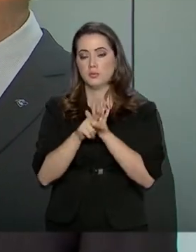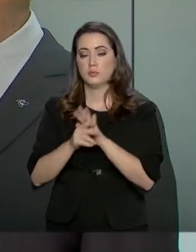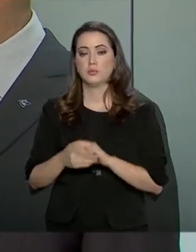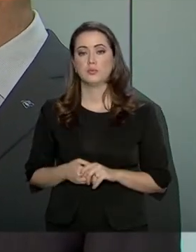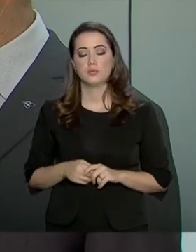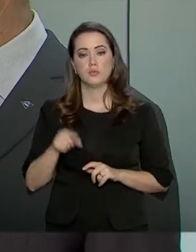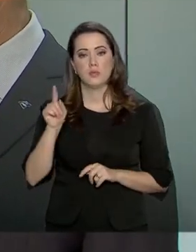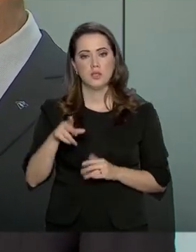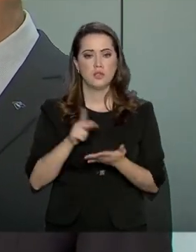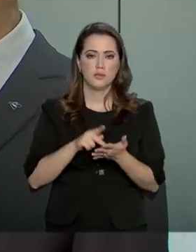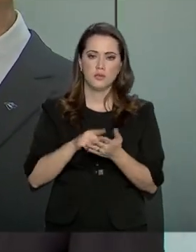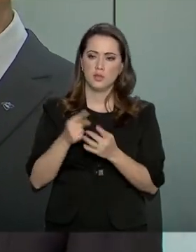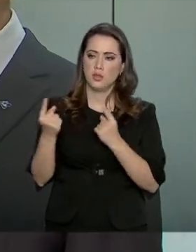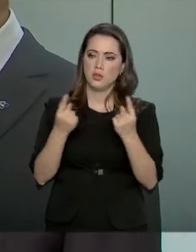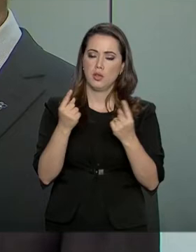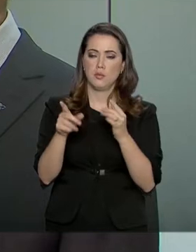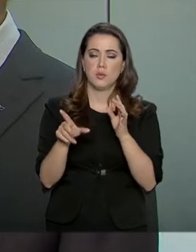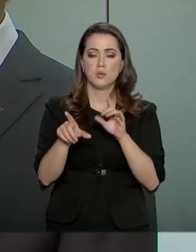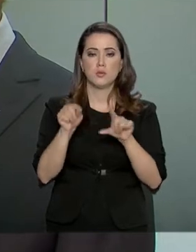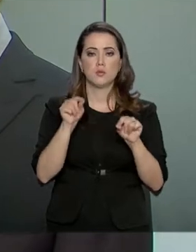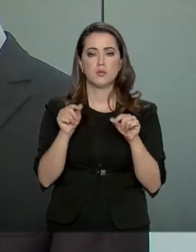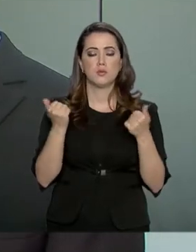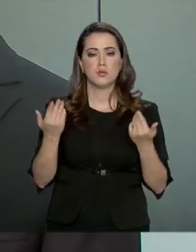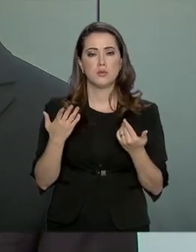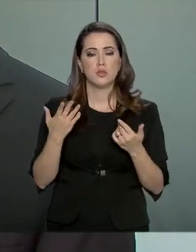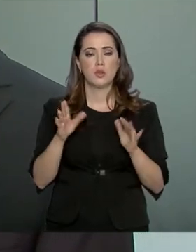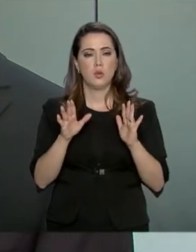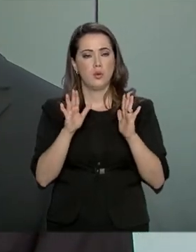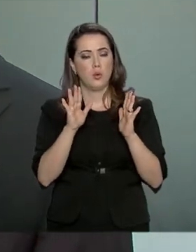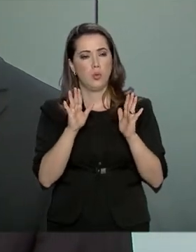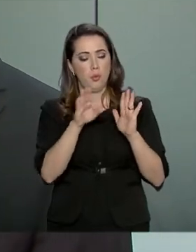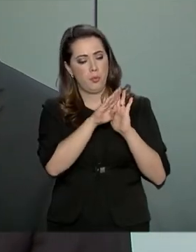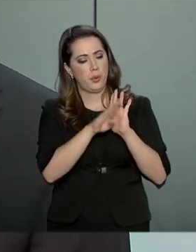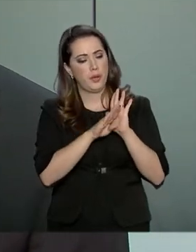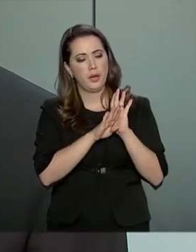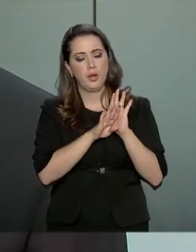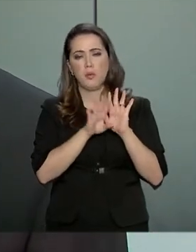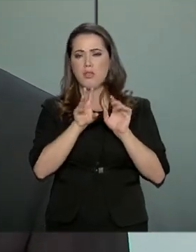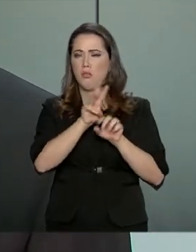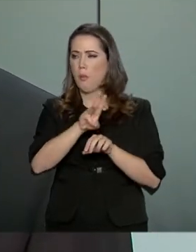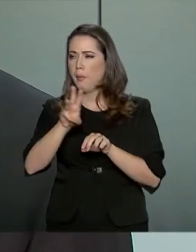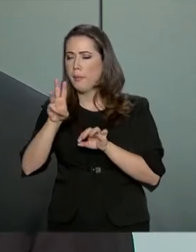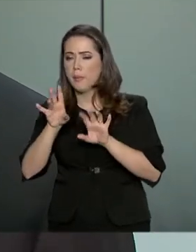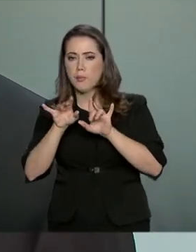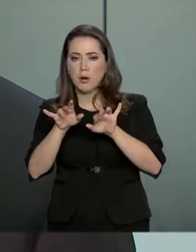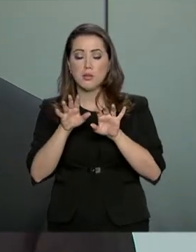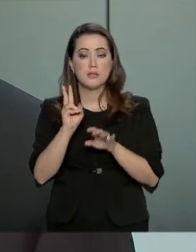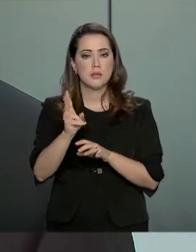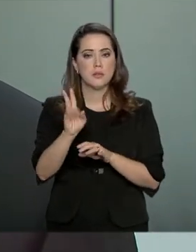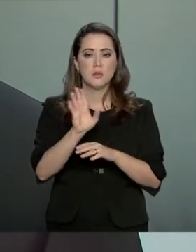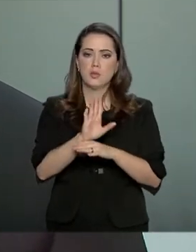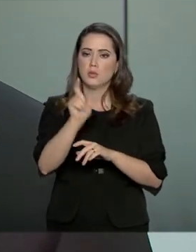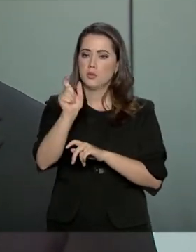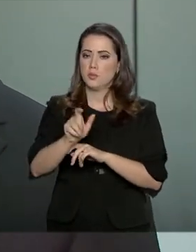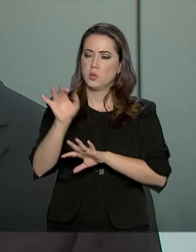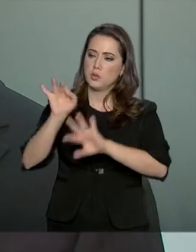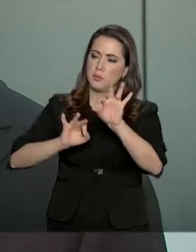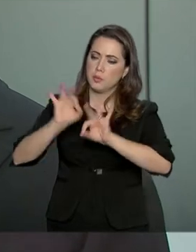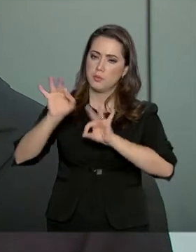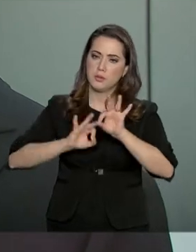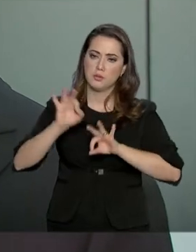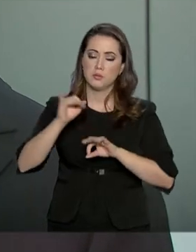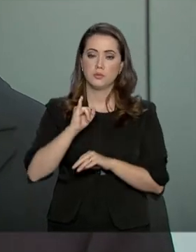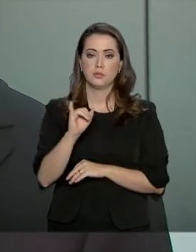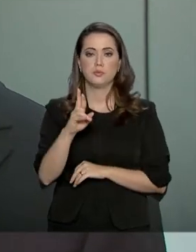é na verdade hora para cada caso e o programa da receita auxilia sempre quem está elaborando a